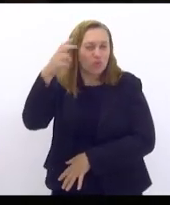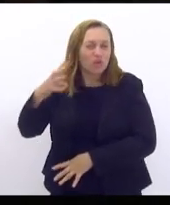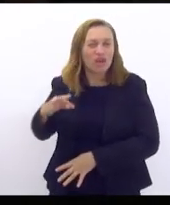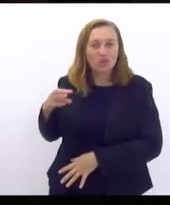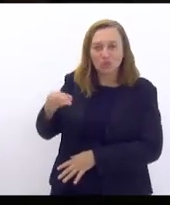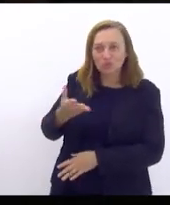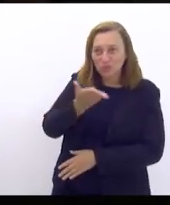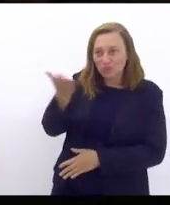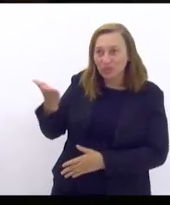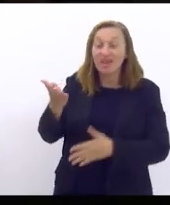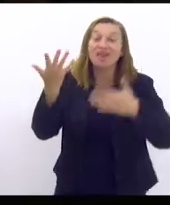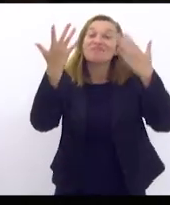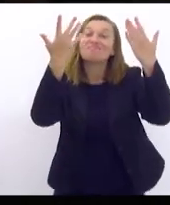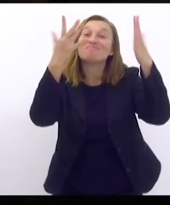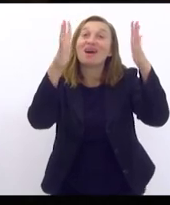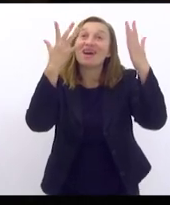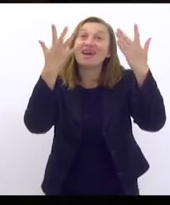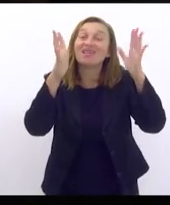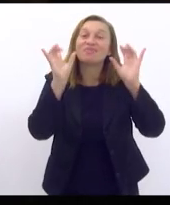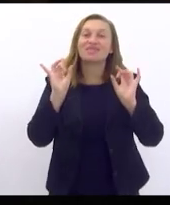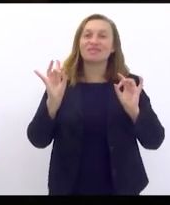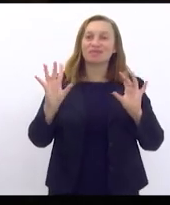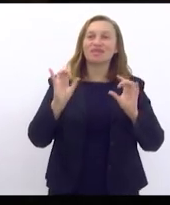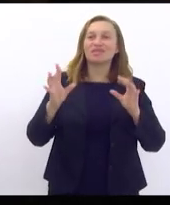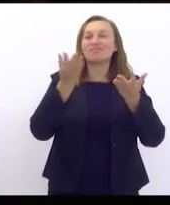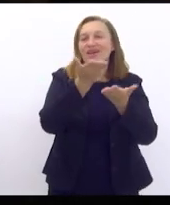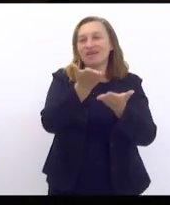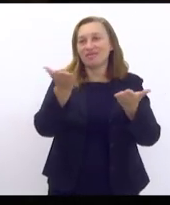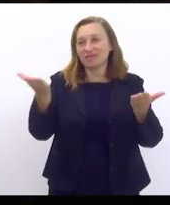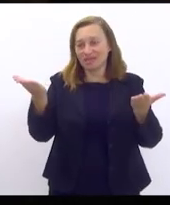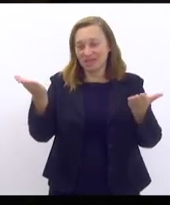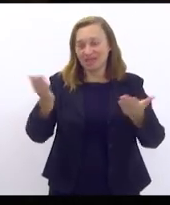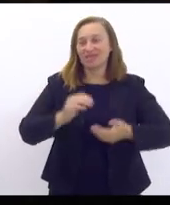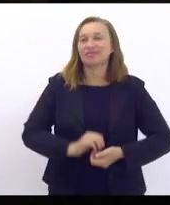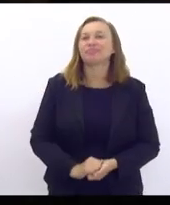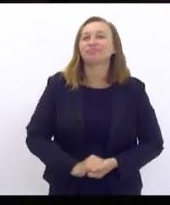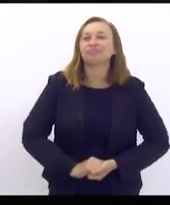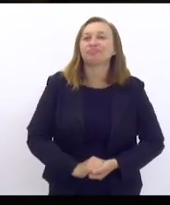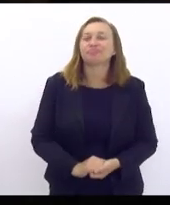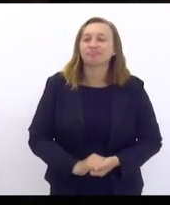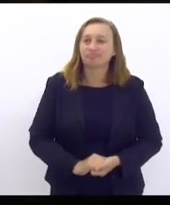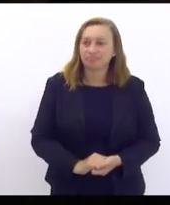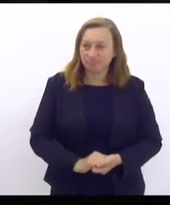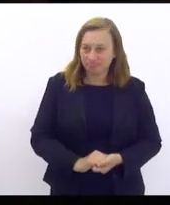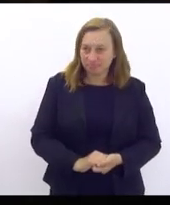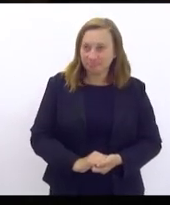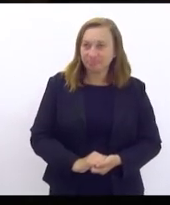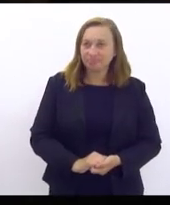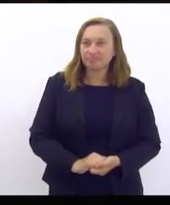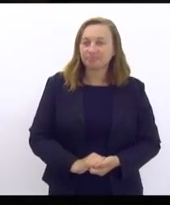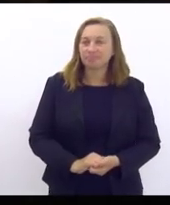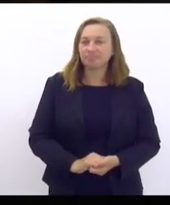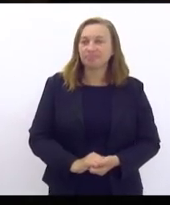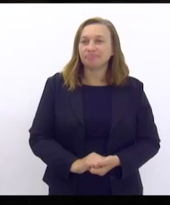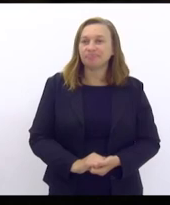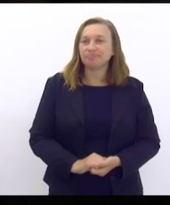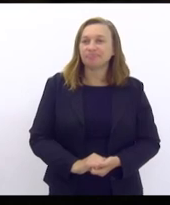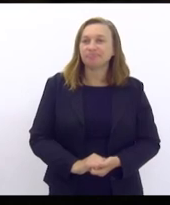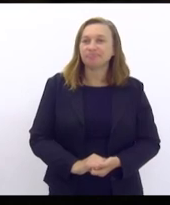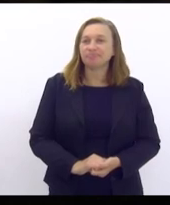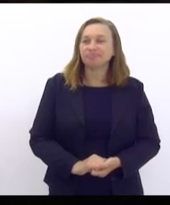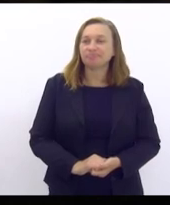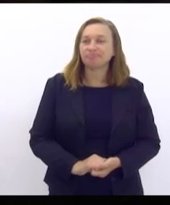Então, uma saudação muito especial para cada um e cada uma de vocês.